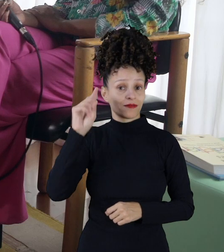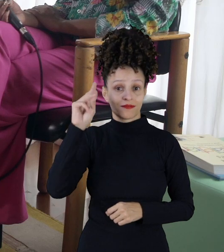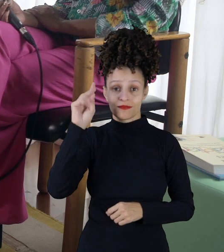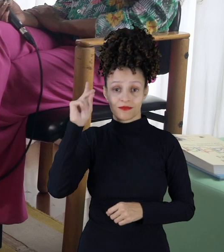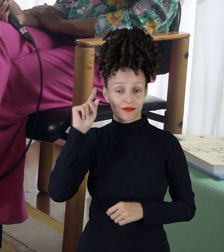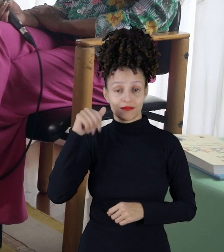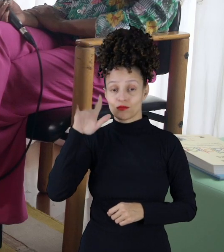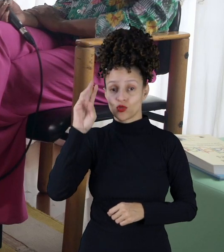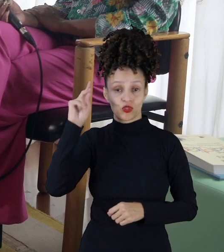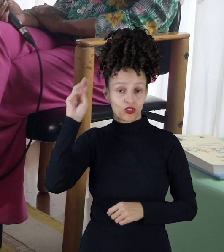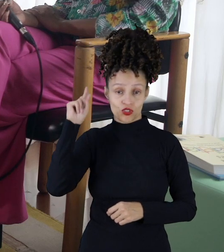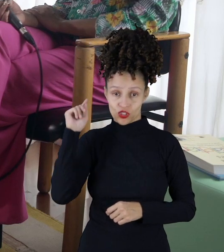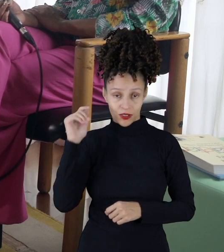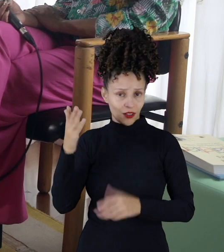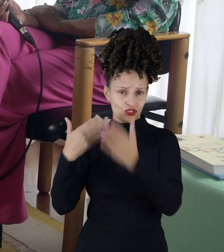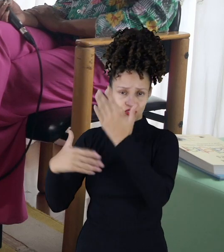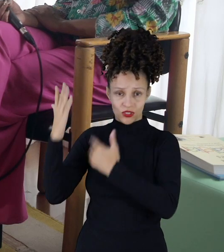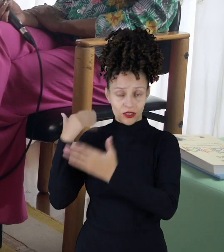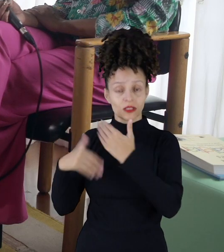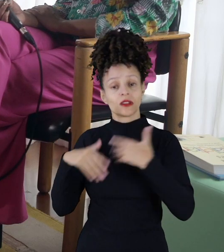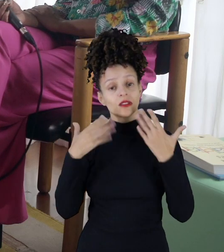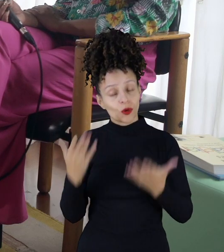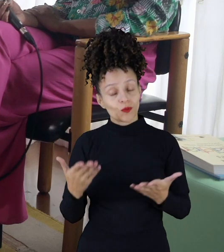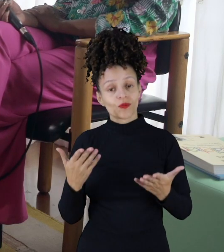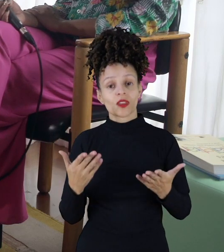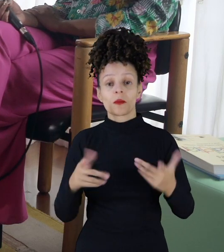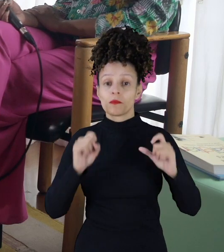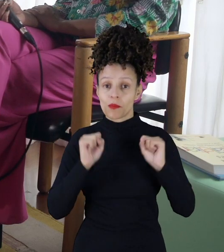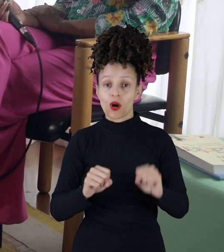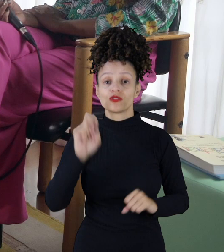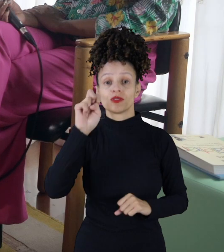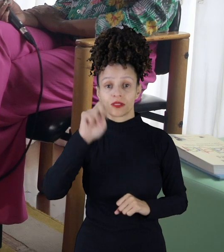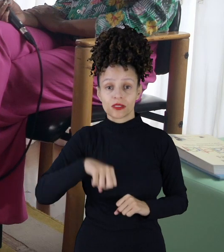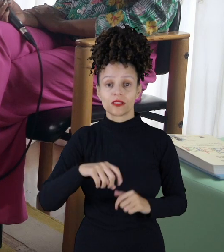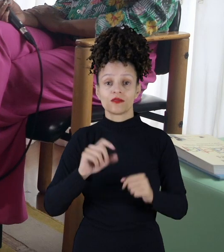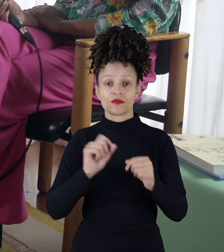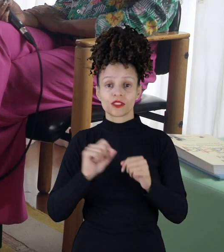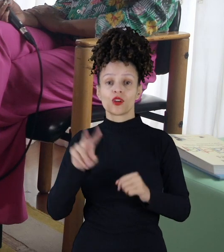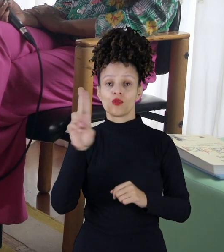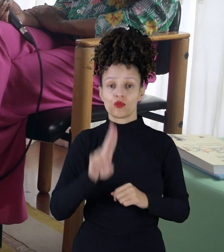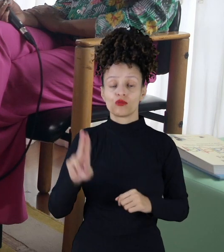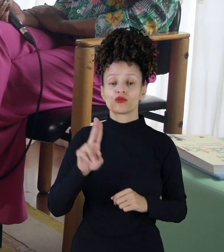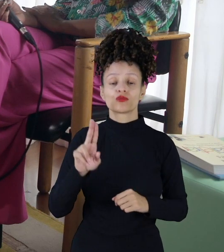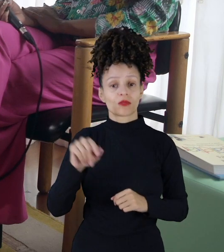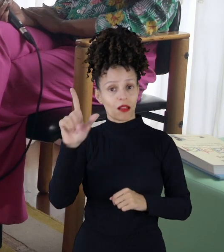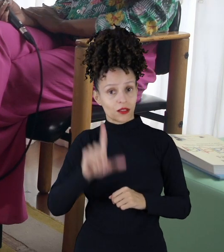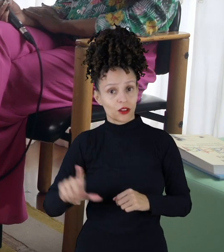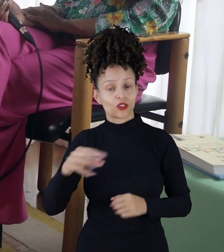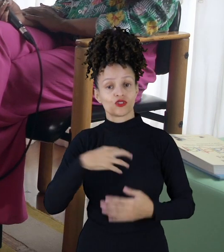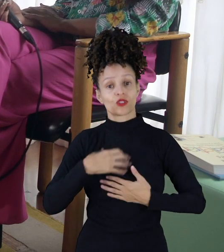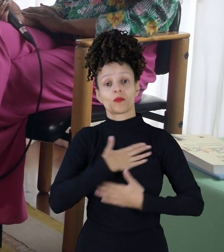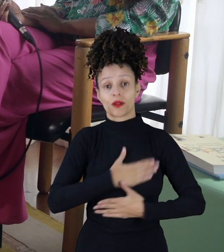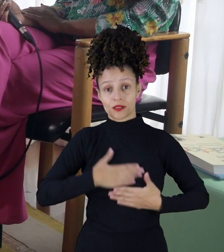elas são muito, muito, muito antigas, né? Então a gente pode sim e deve fazer o uso